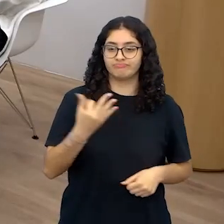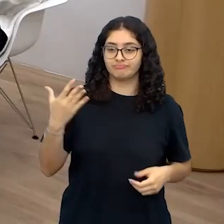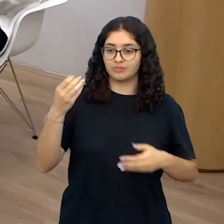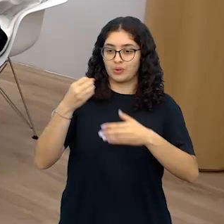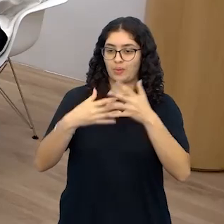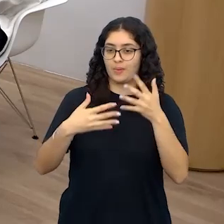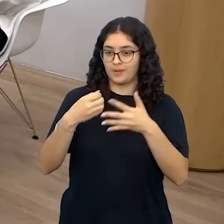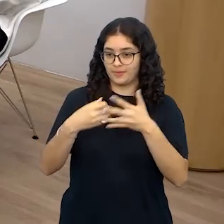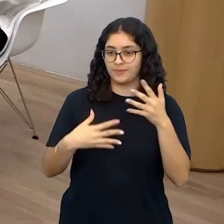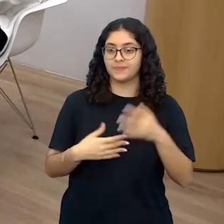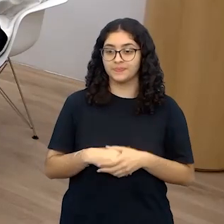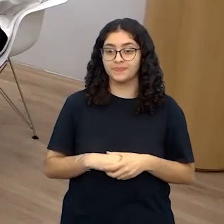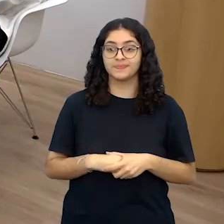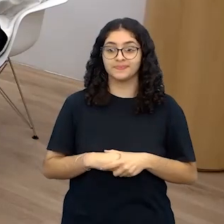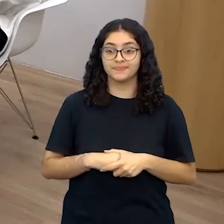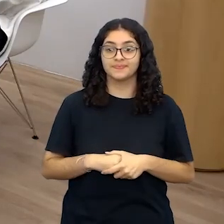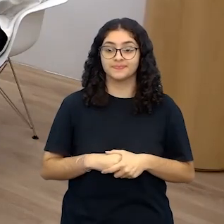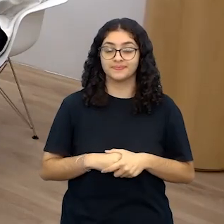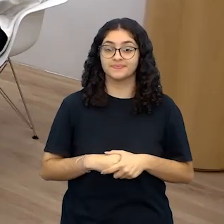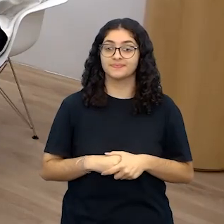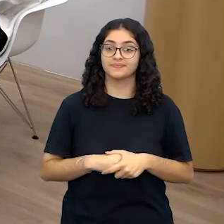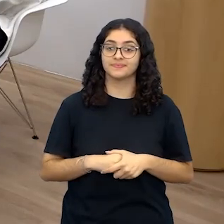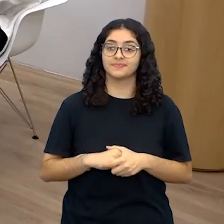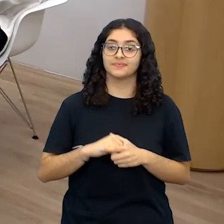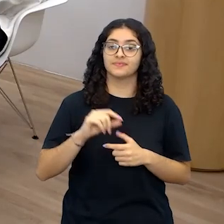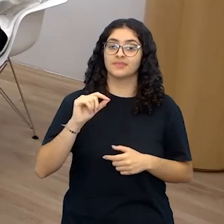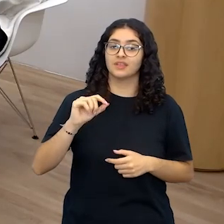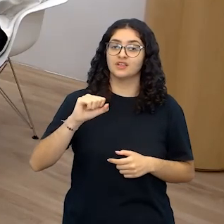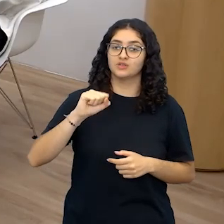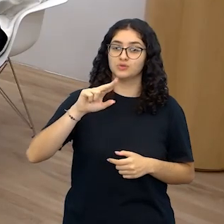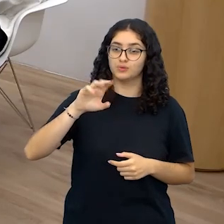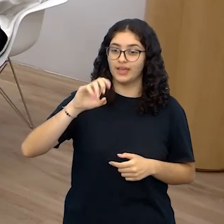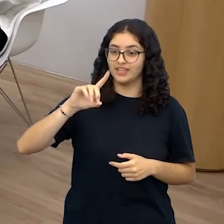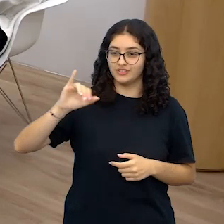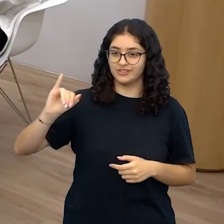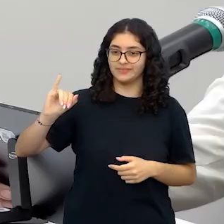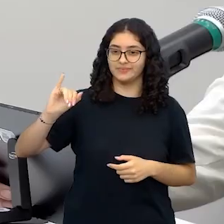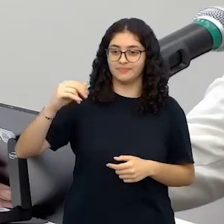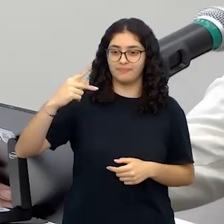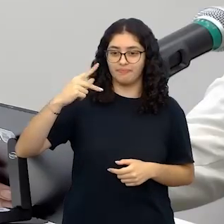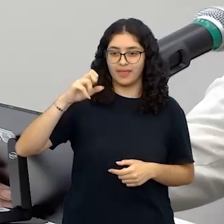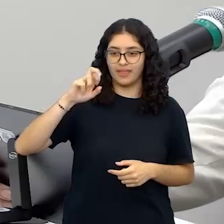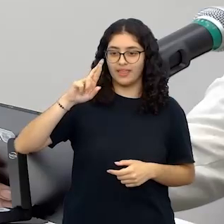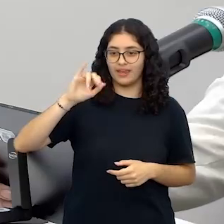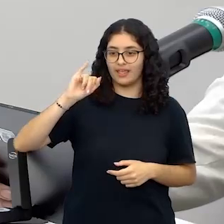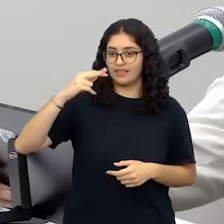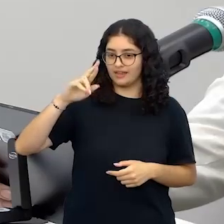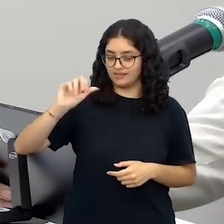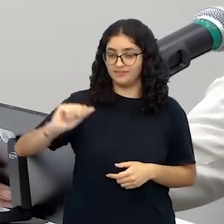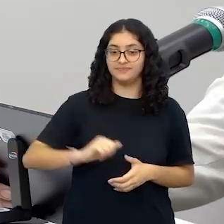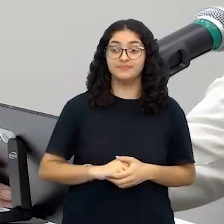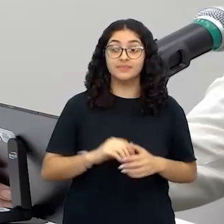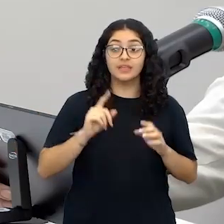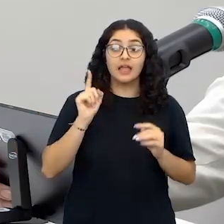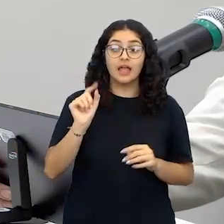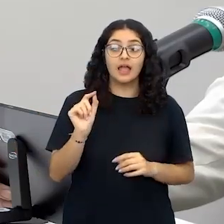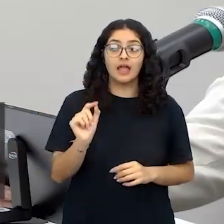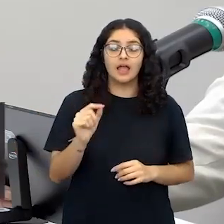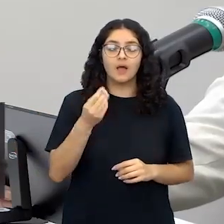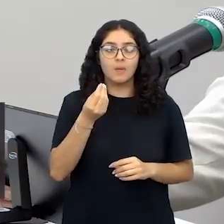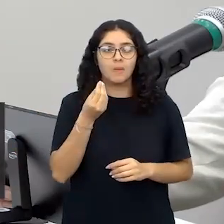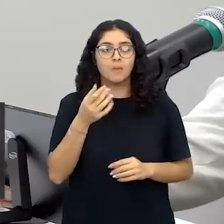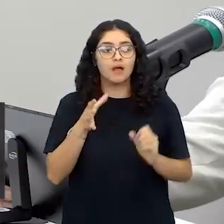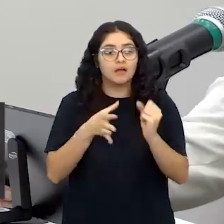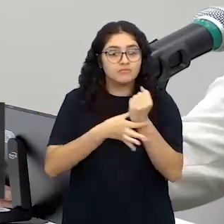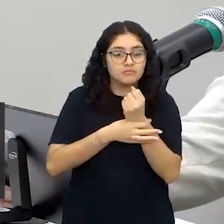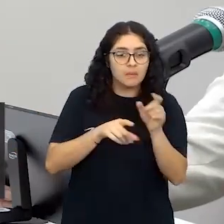chat. Uma delas é Suede Pereira. Tá falando, uma forma de buscar e